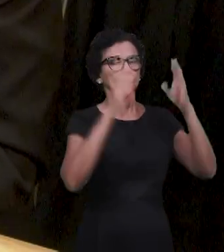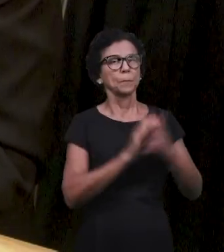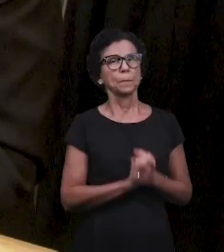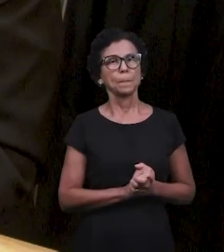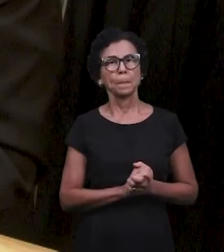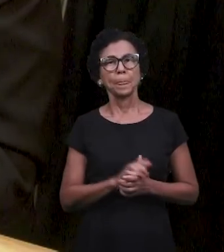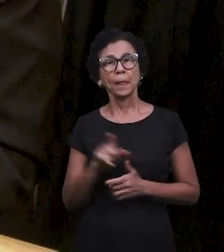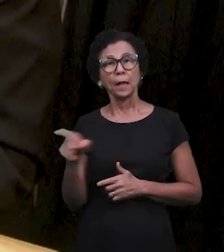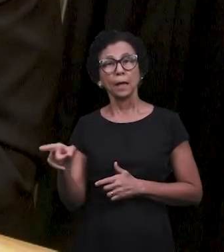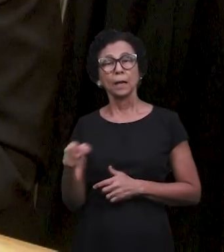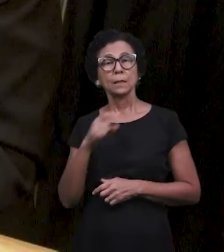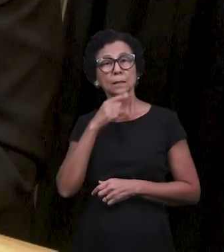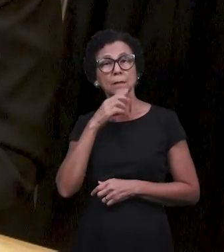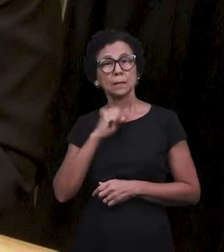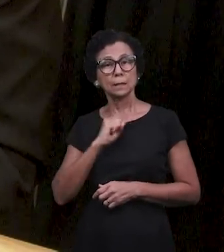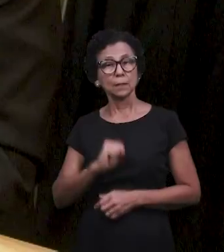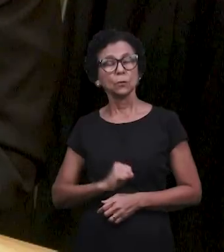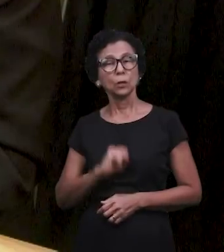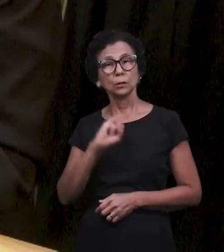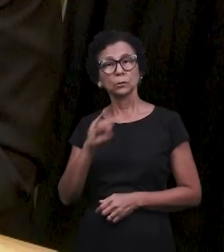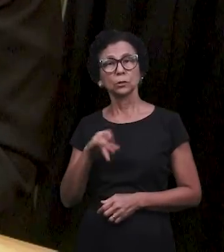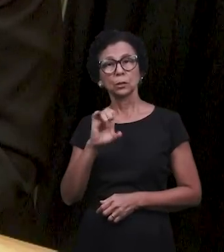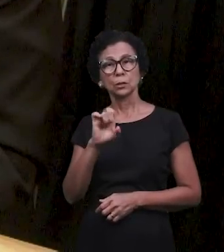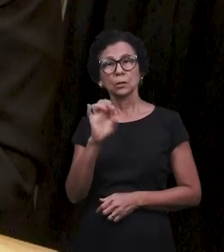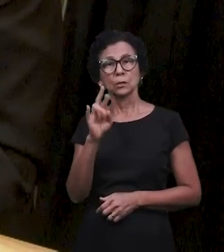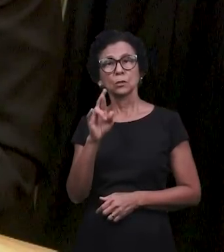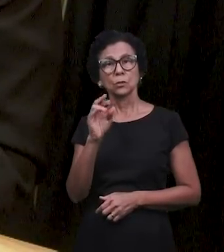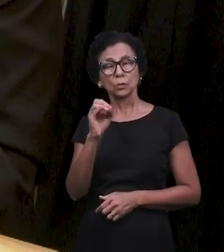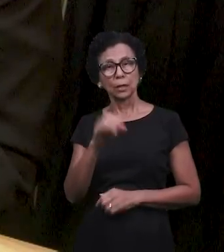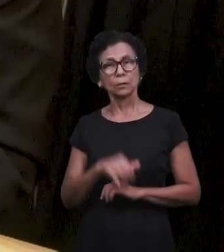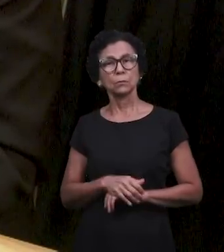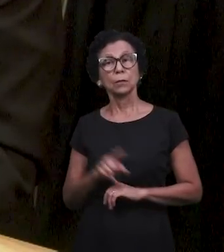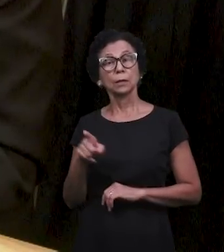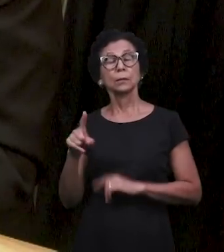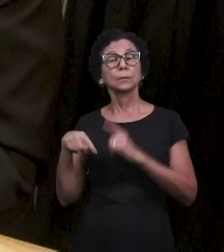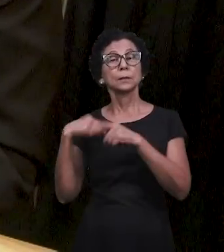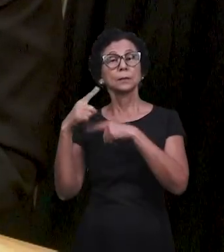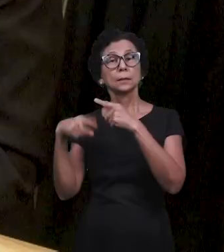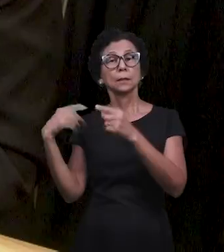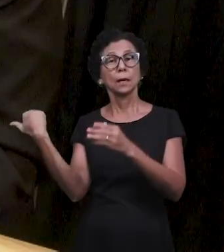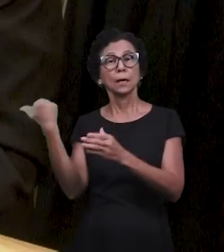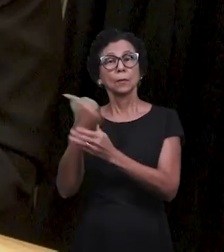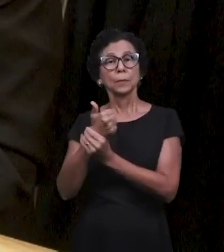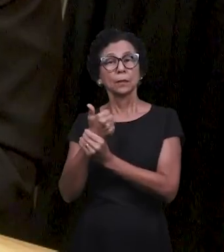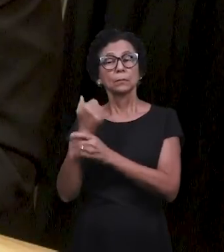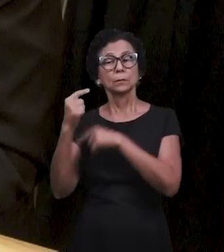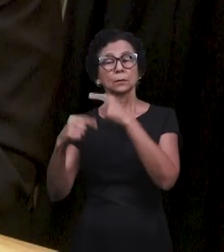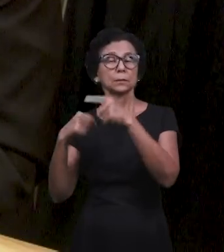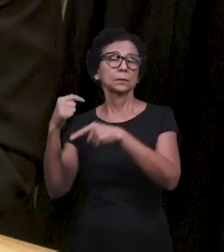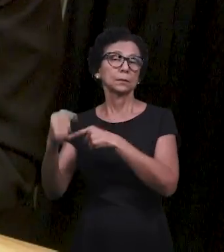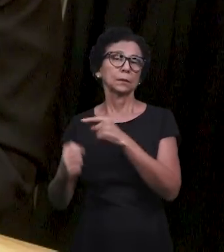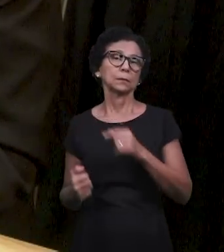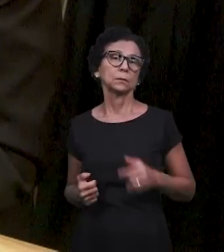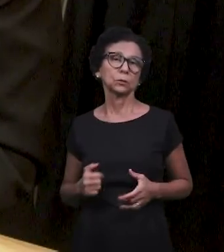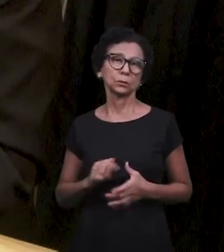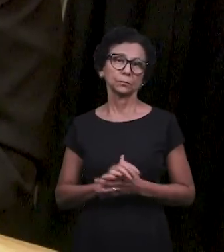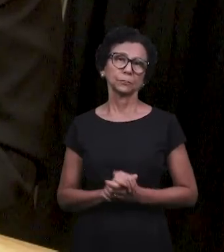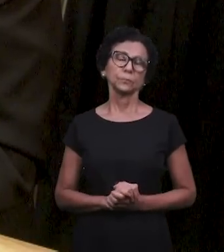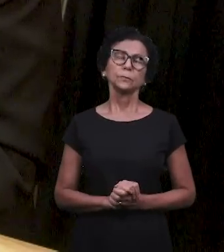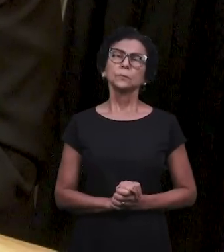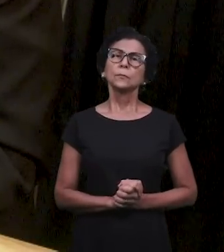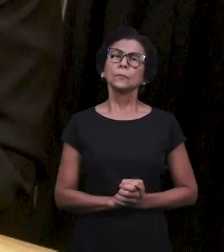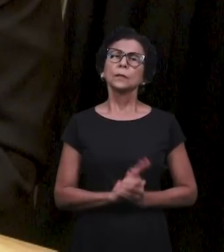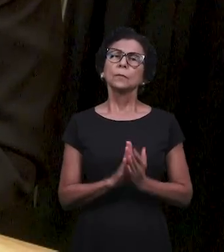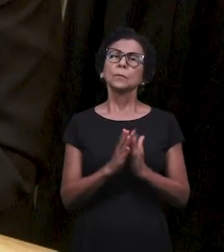Abraão. Então ele conhecia o Senhor. Não era do povo de Israel. E a palavra de Deus diz que ele ouviu o